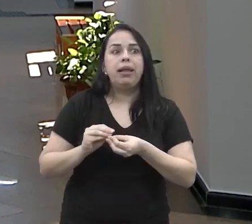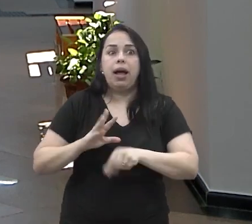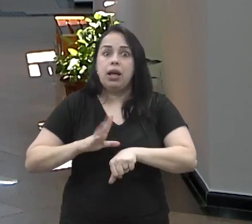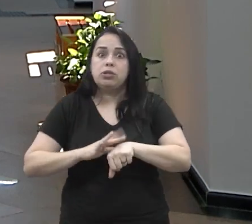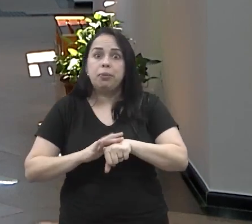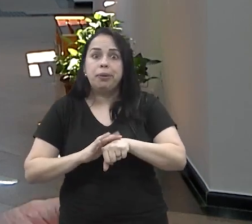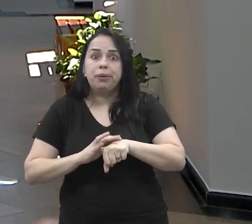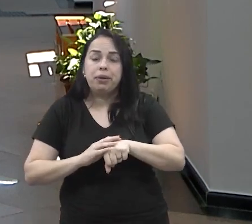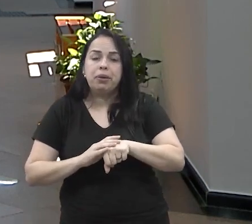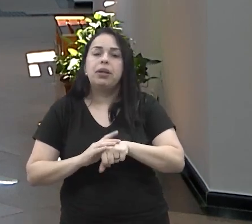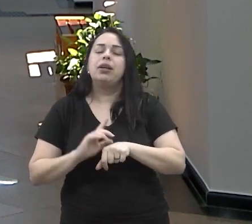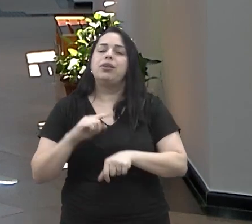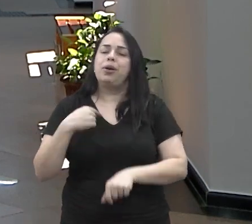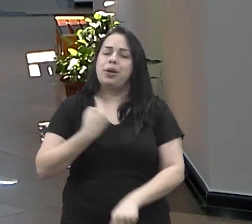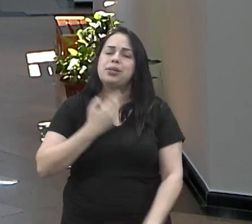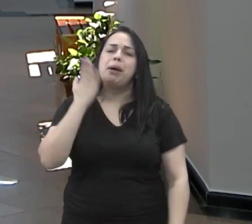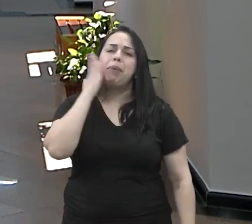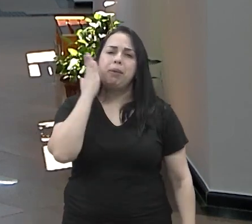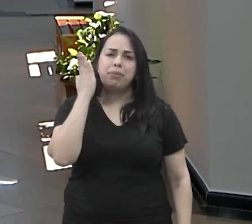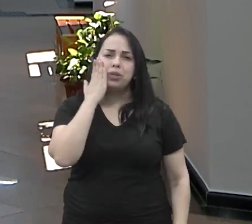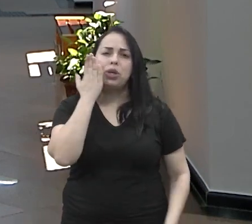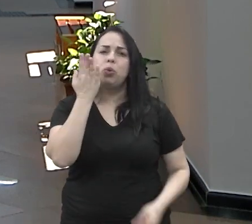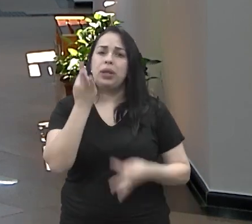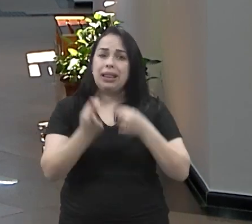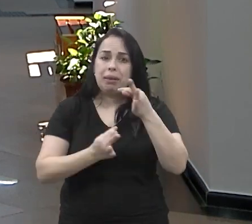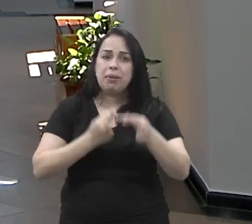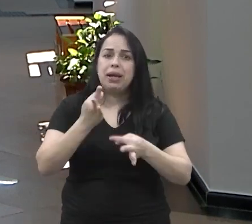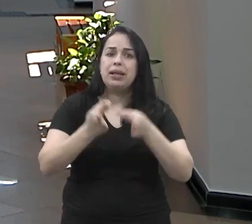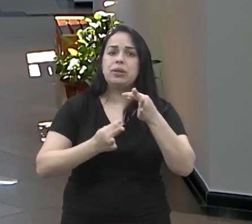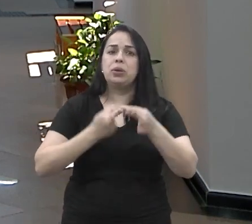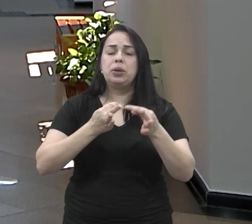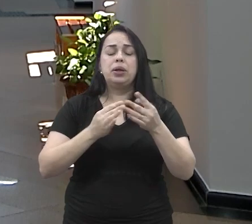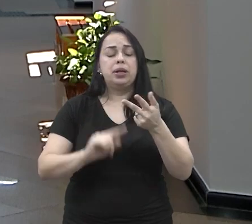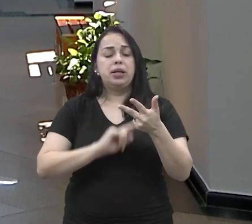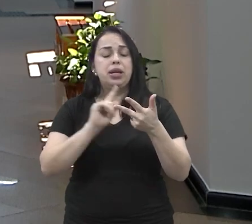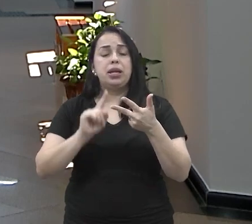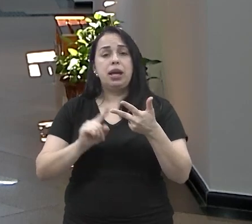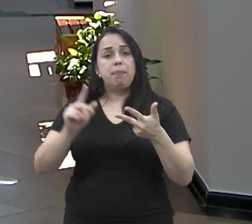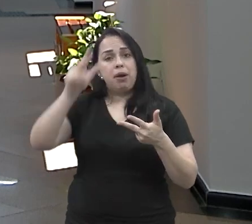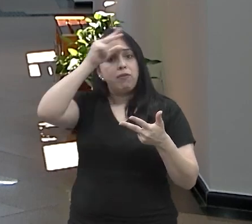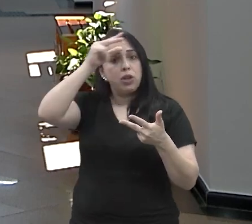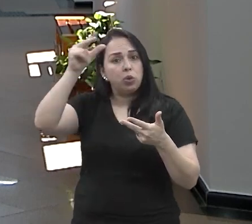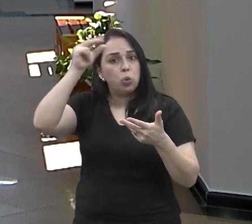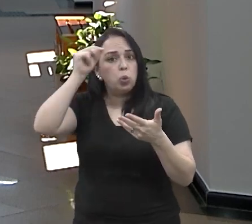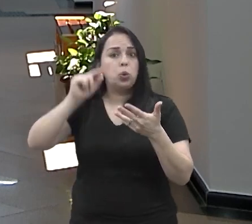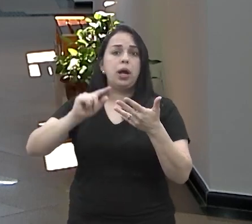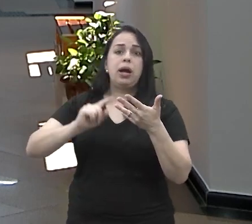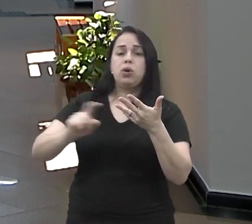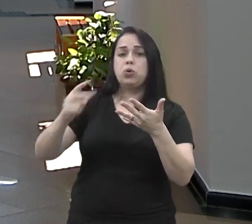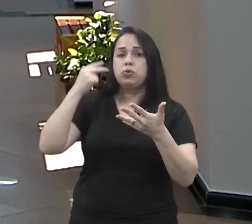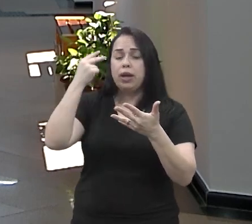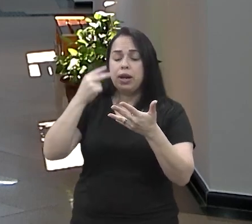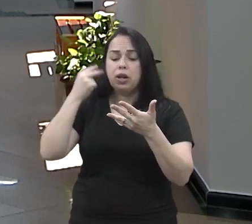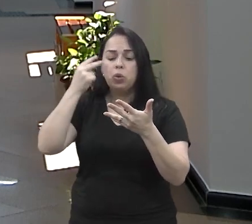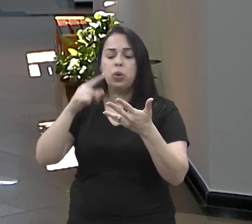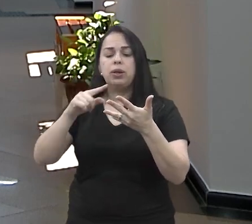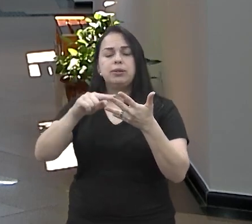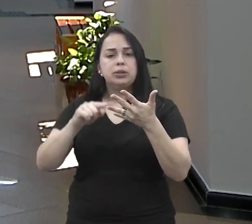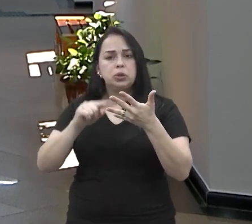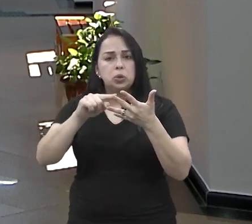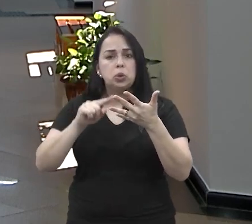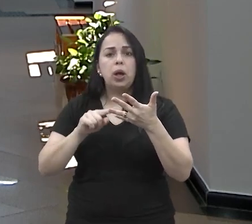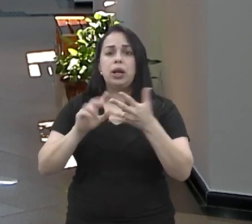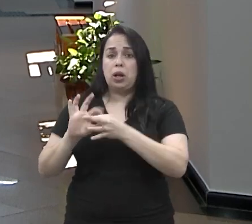pelo conhecimento da patologia e segundo porque a gente sabe como que trata e que o poder executivo e